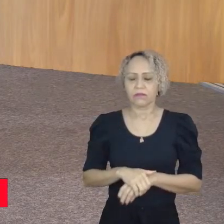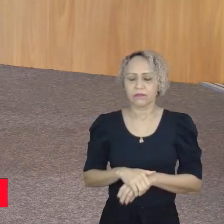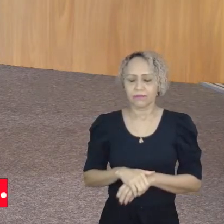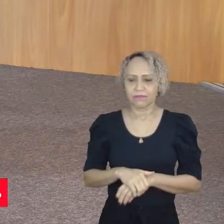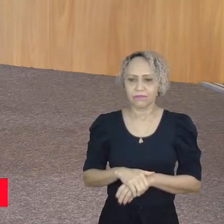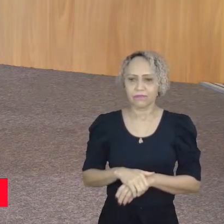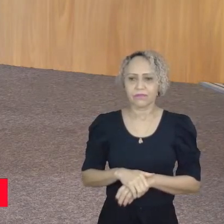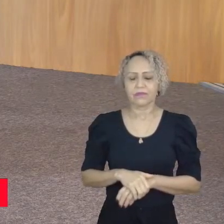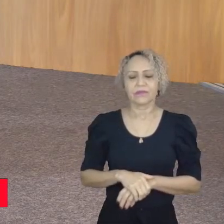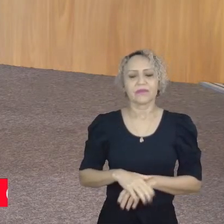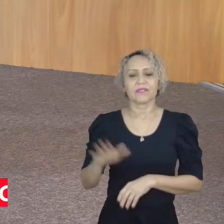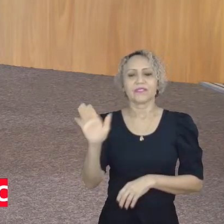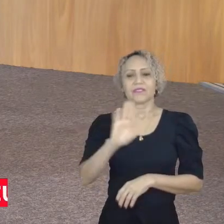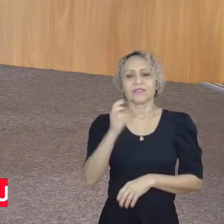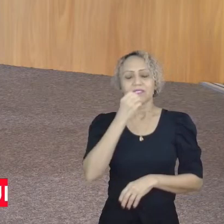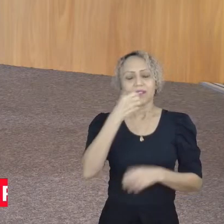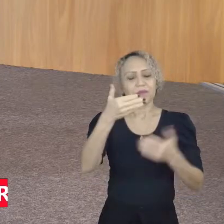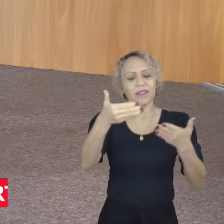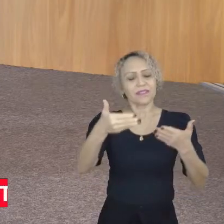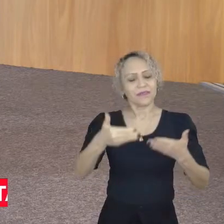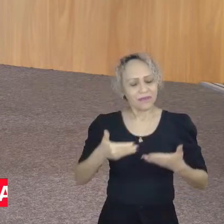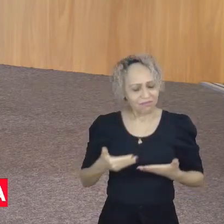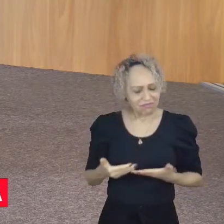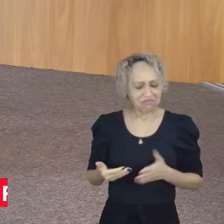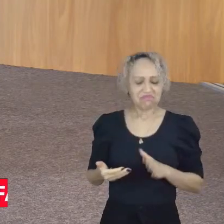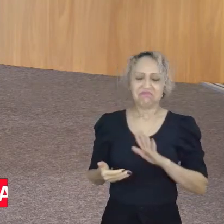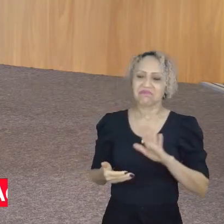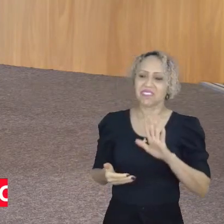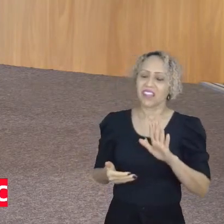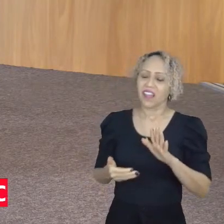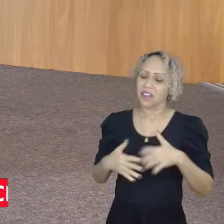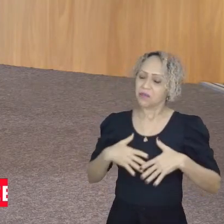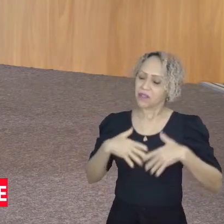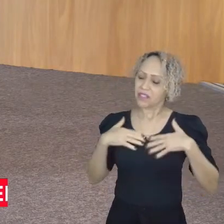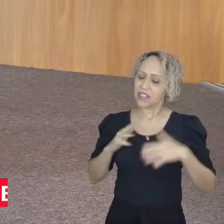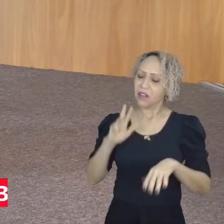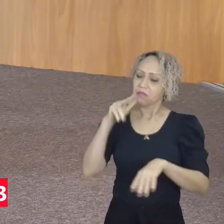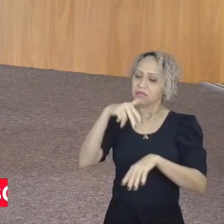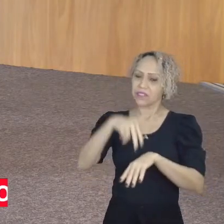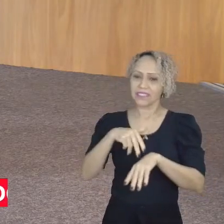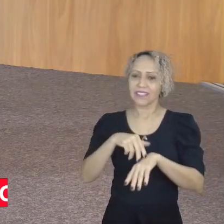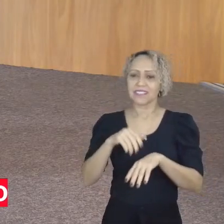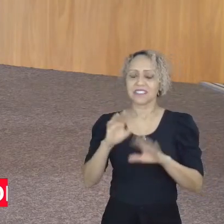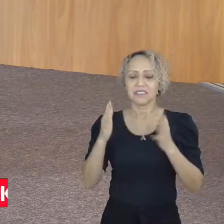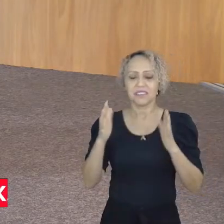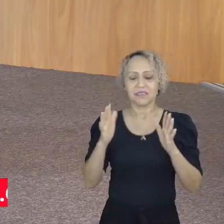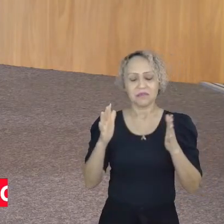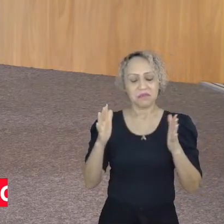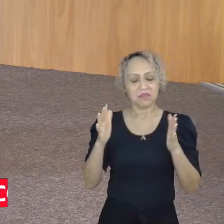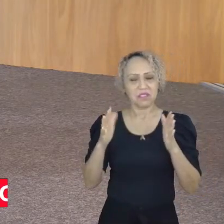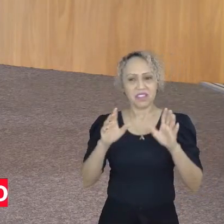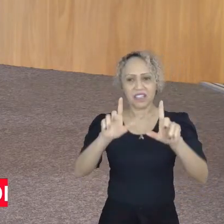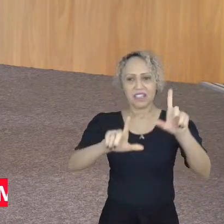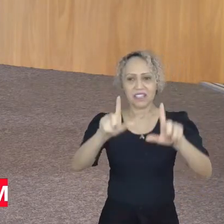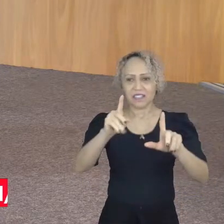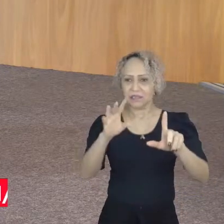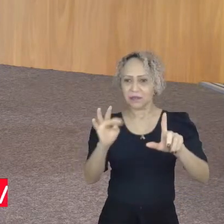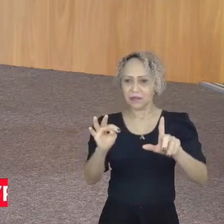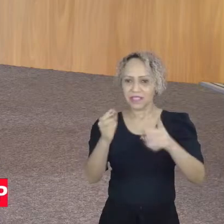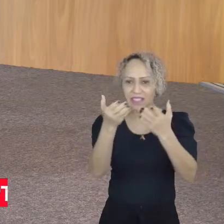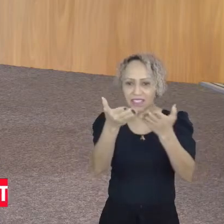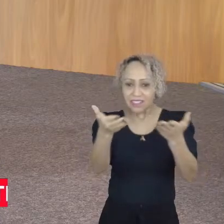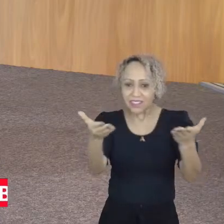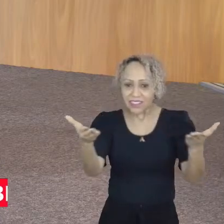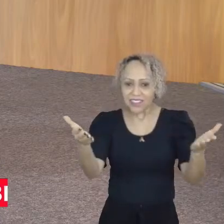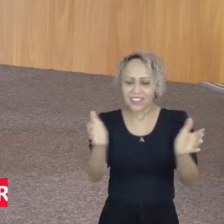Olá, querida, é um prazer enorme estar aqui novamente, parabenizando esse trabalho excepcional que a TV PT e você e toda